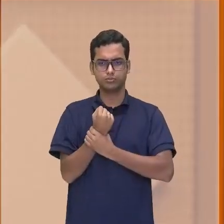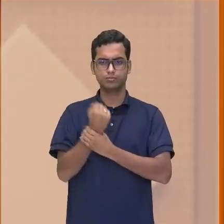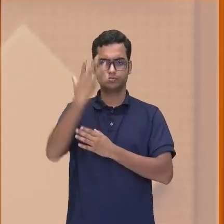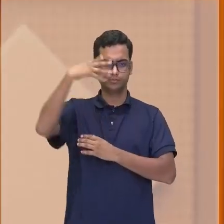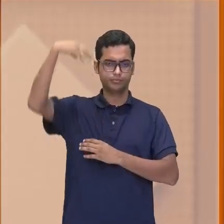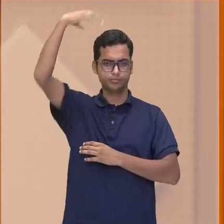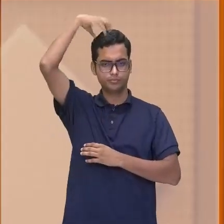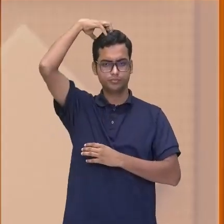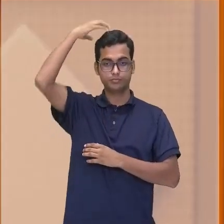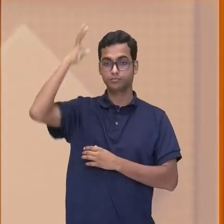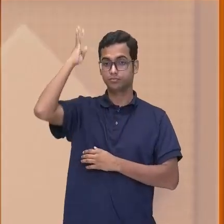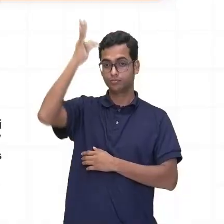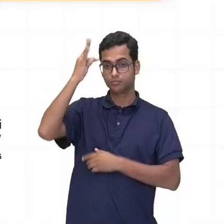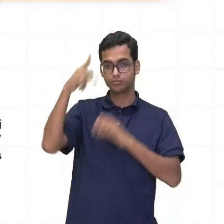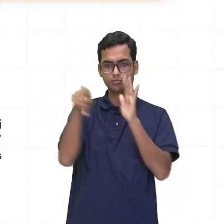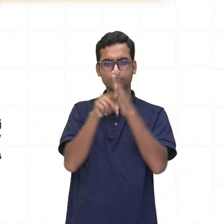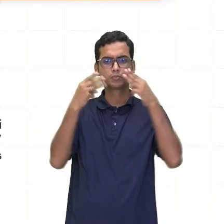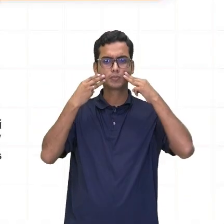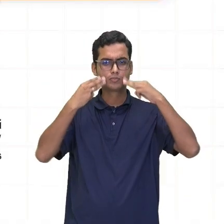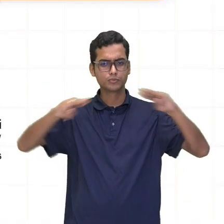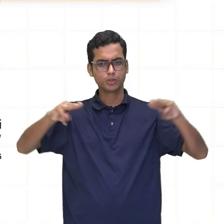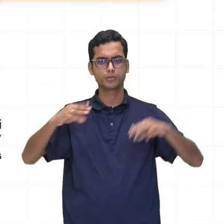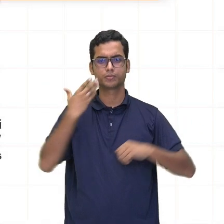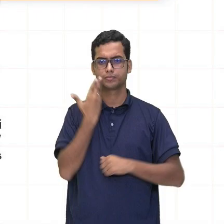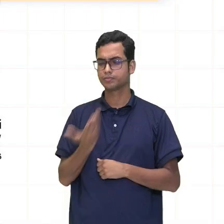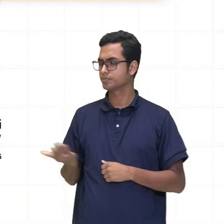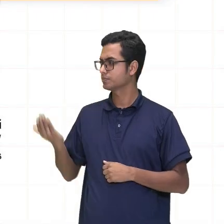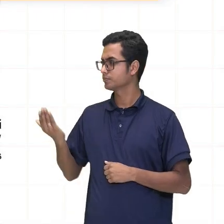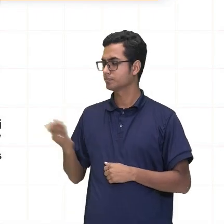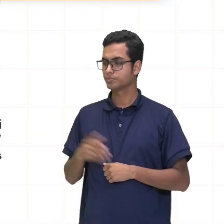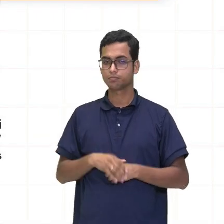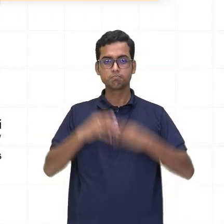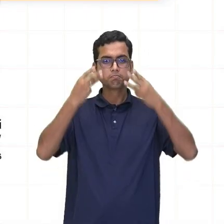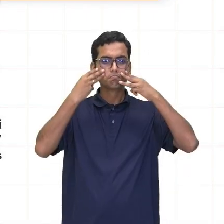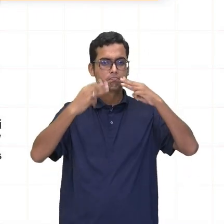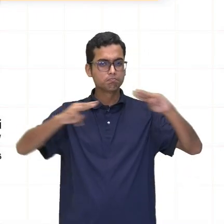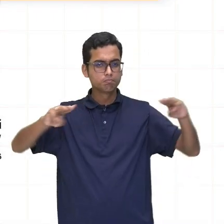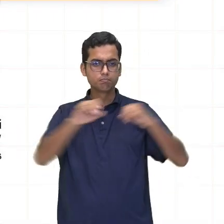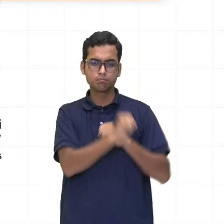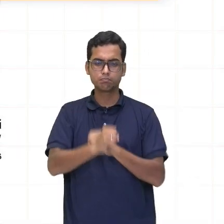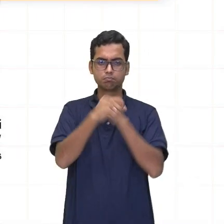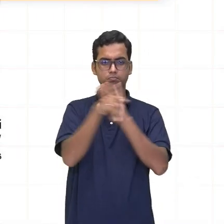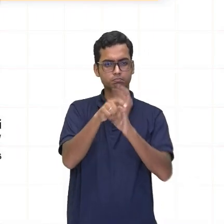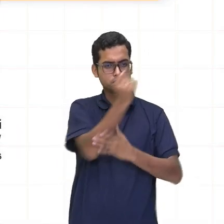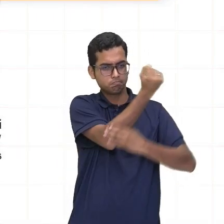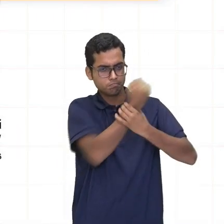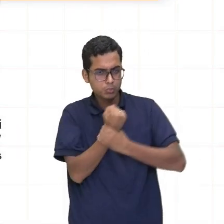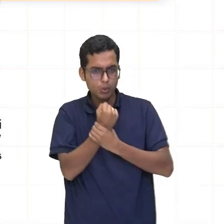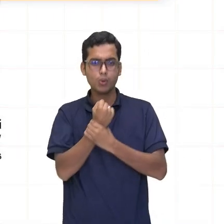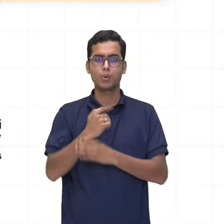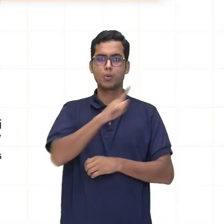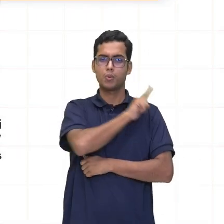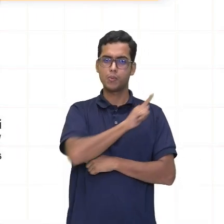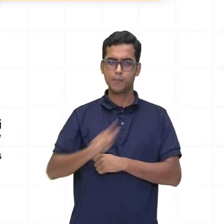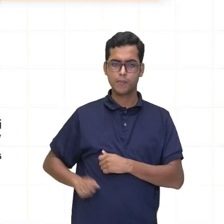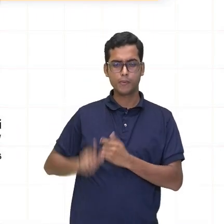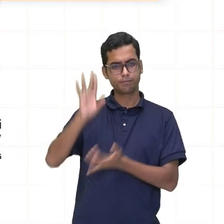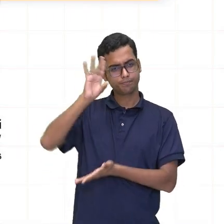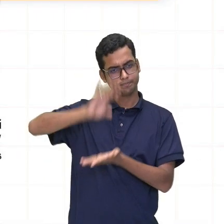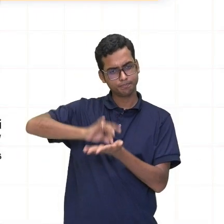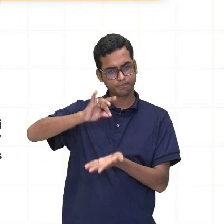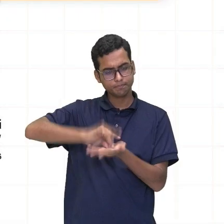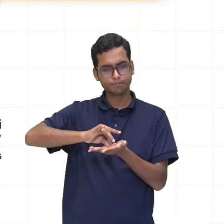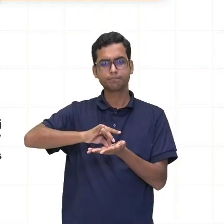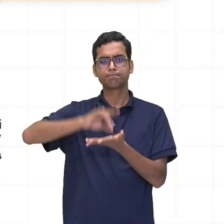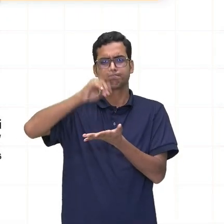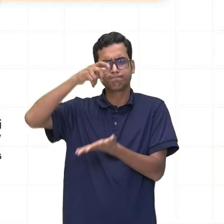conhecer a teoria de Nicolau Maquiavel. Defensor do absolutismo, ele fala, né, que o governante deve